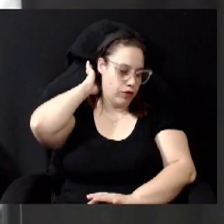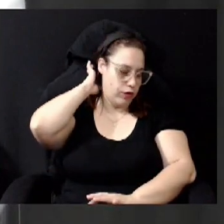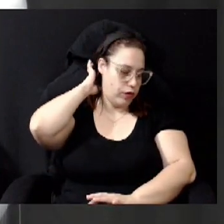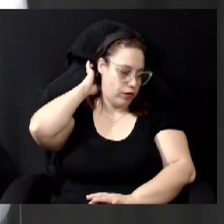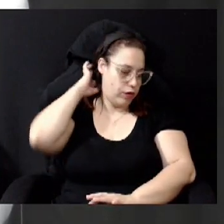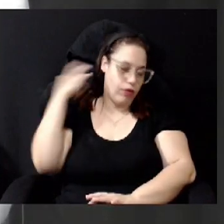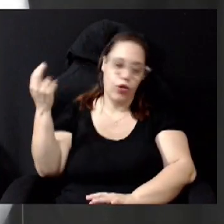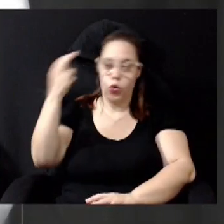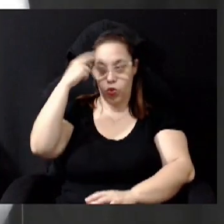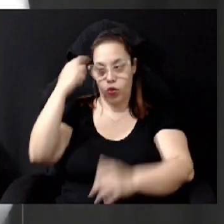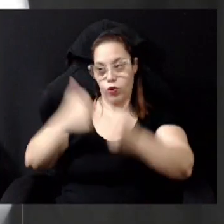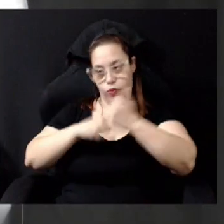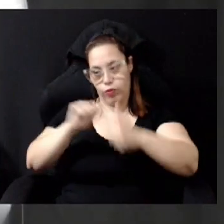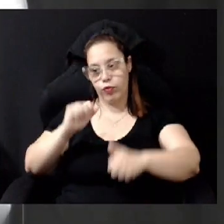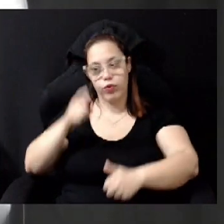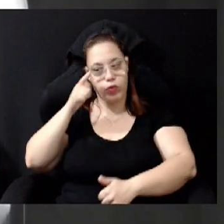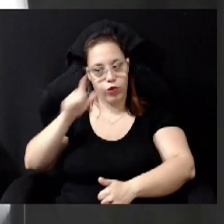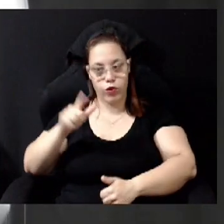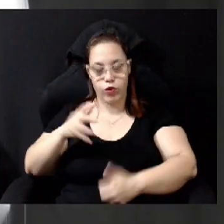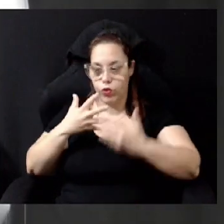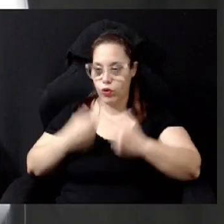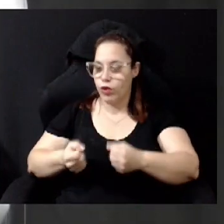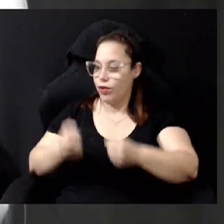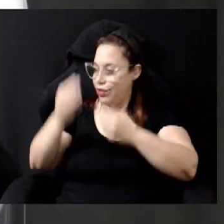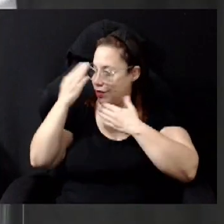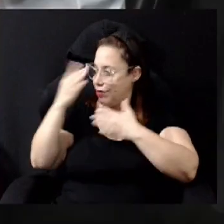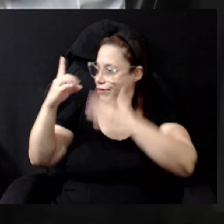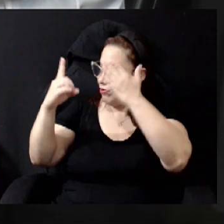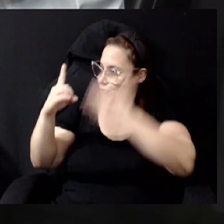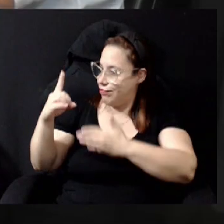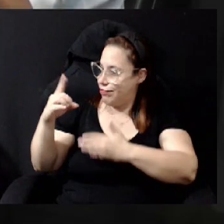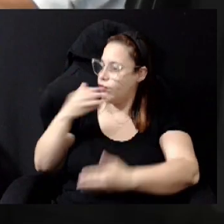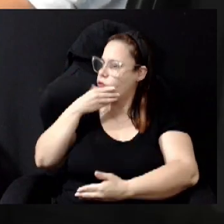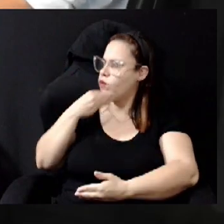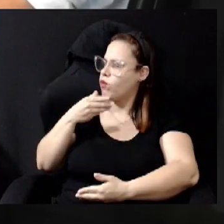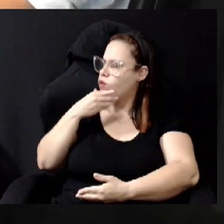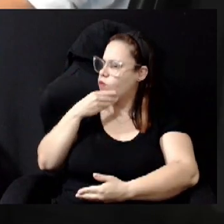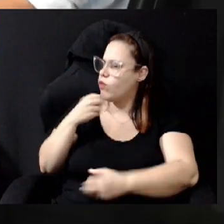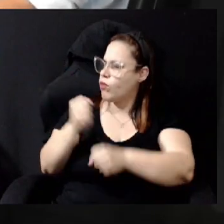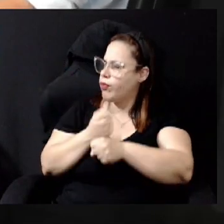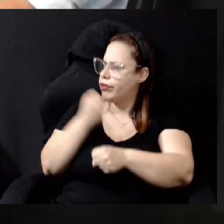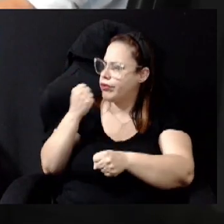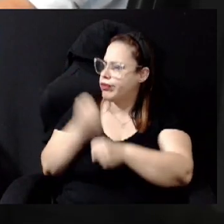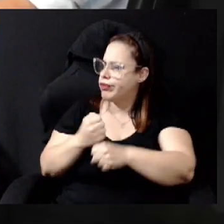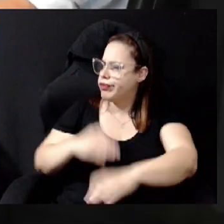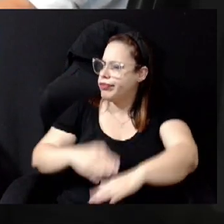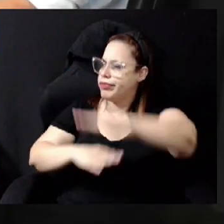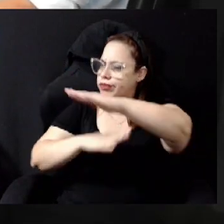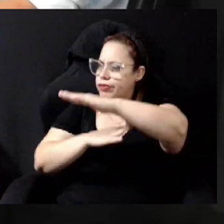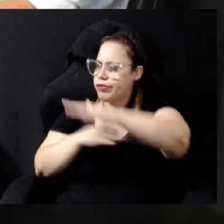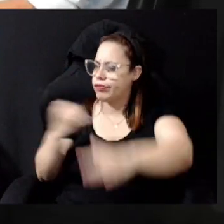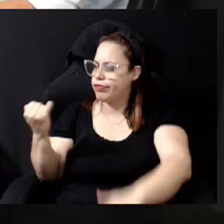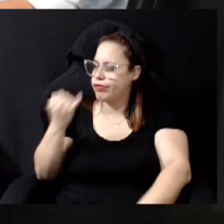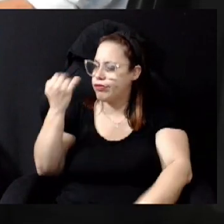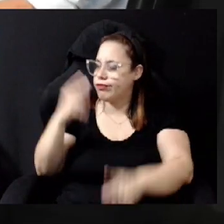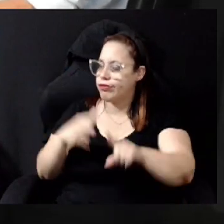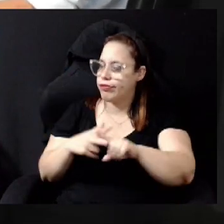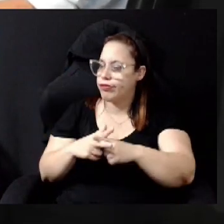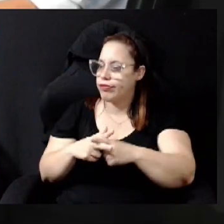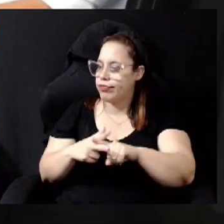conseguir resgatar muitas vidas, se Deus quiser. Agora, Carmo, nos últimos anos a Câmara tem uma importante ferramenta que são as